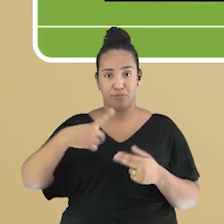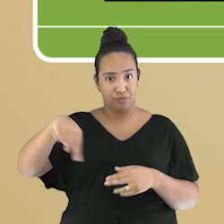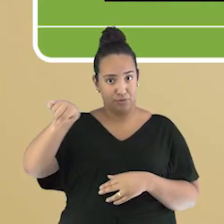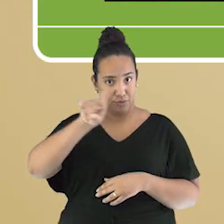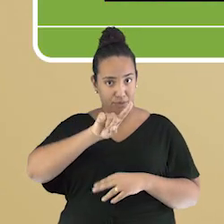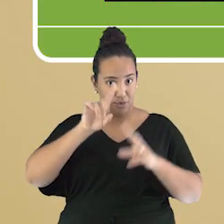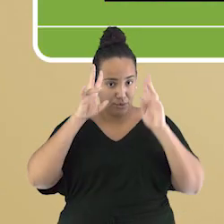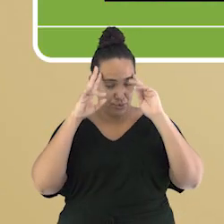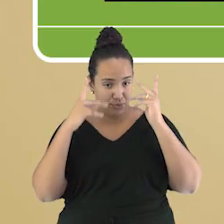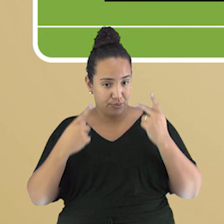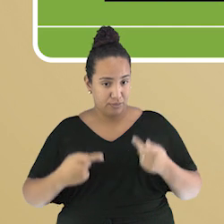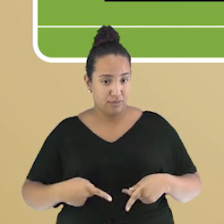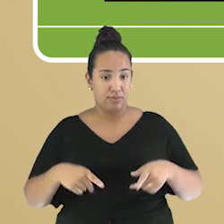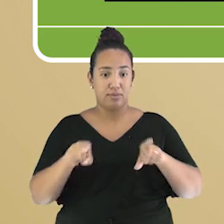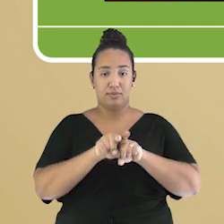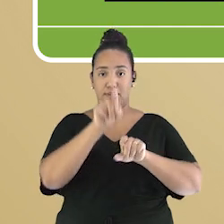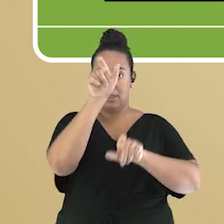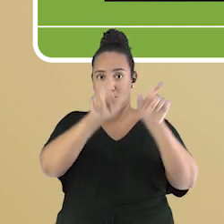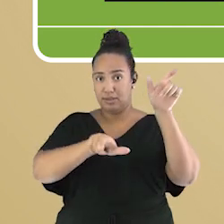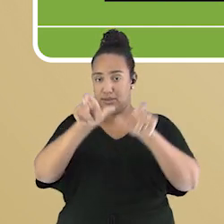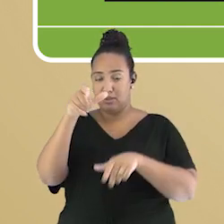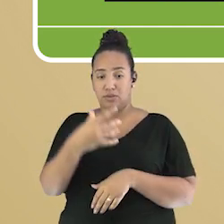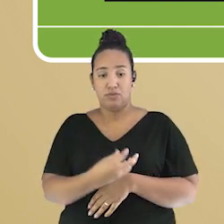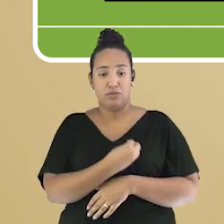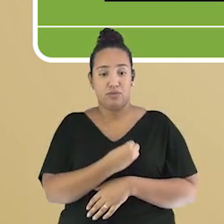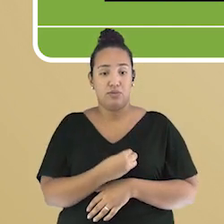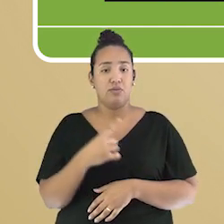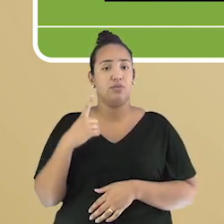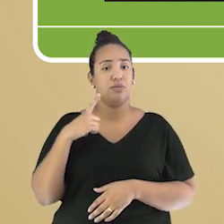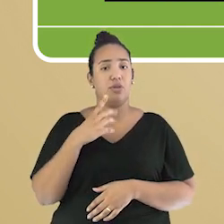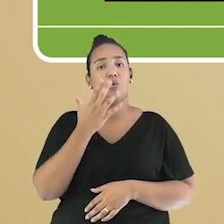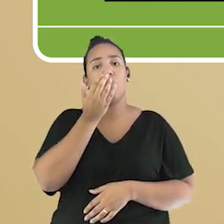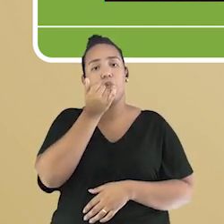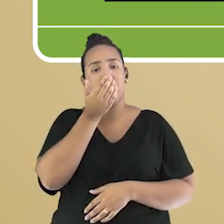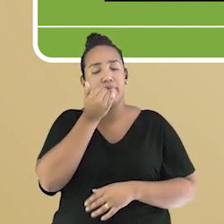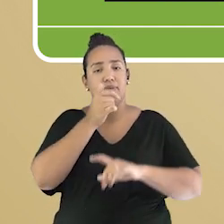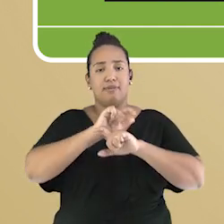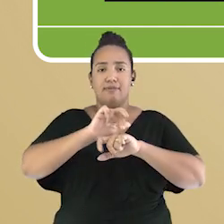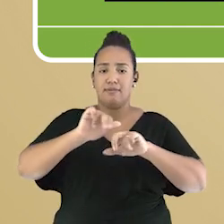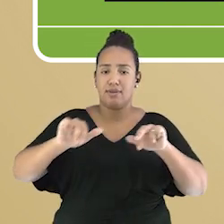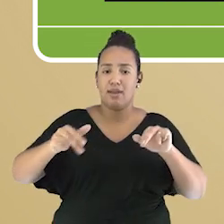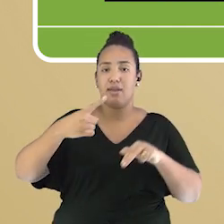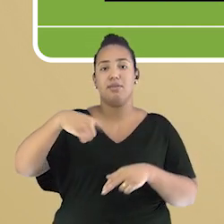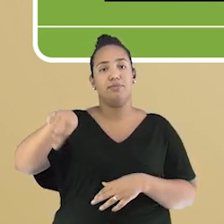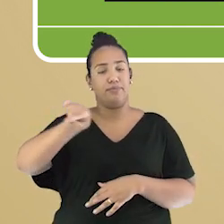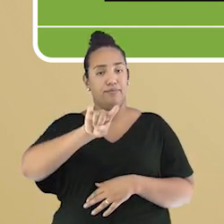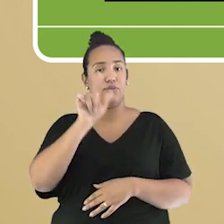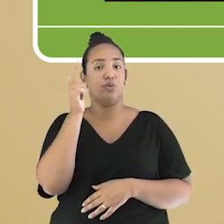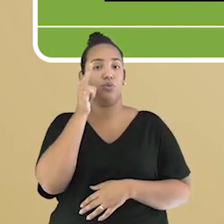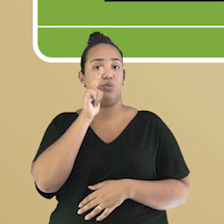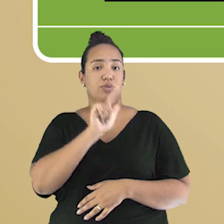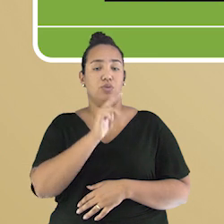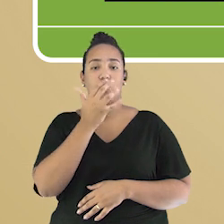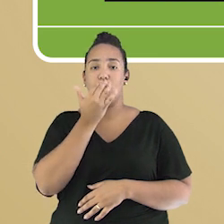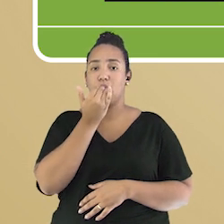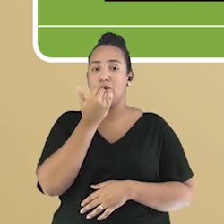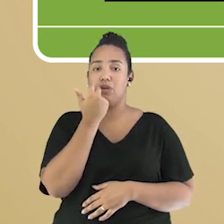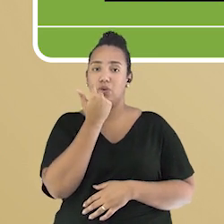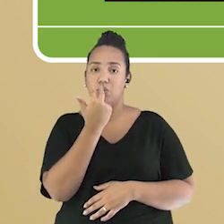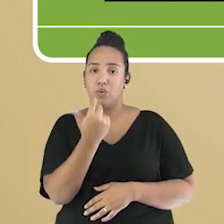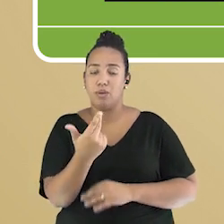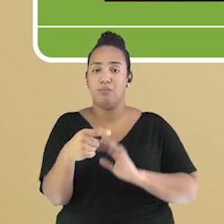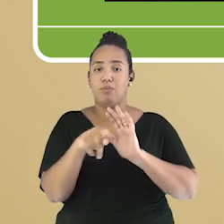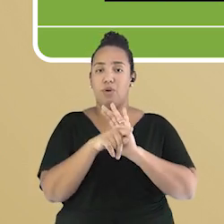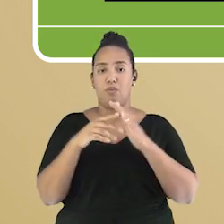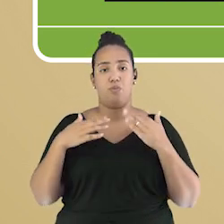vivos, ingerimos diferentes alimentos. Fazemos isso para conseguir os nutrientes que nosso